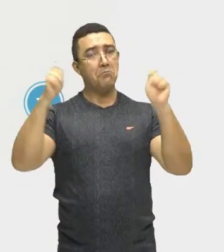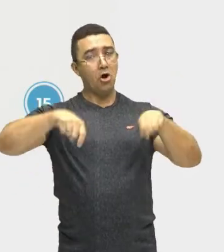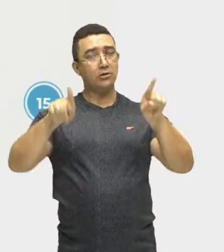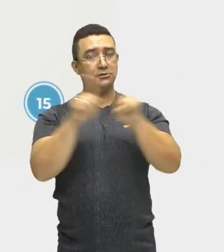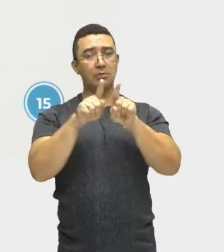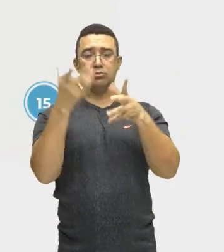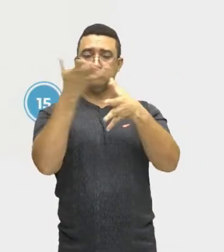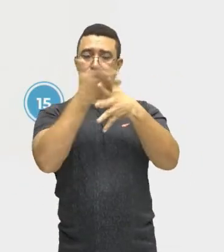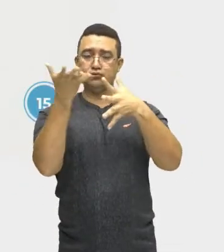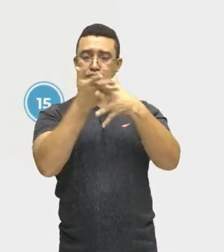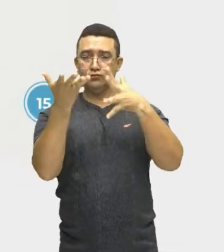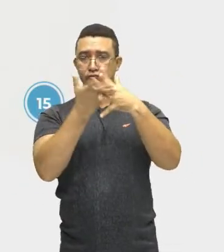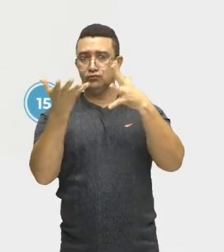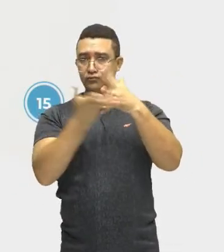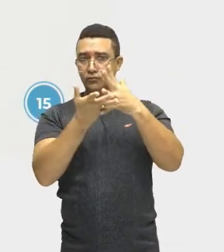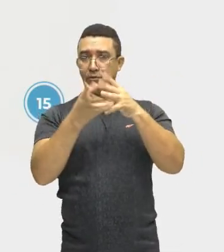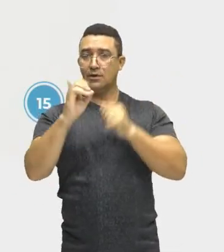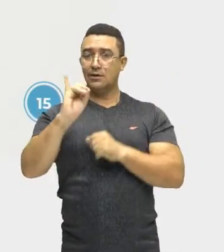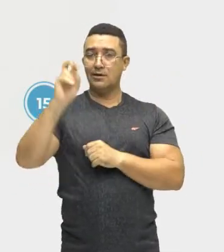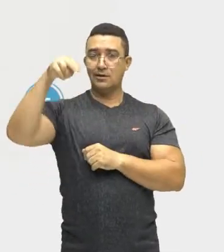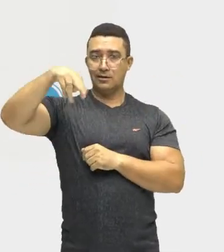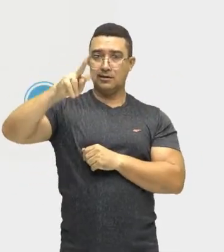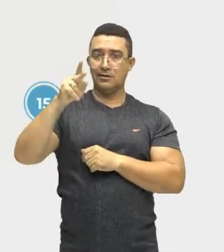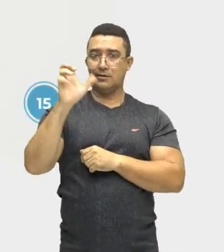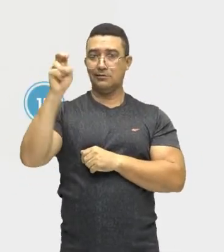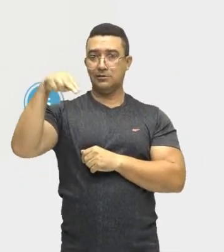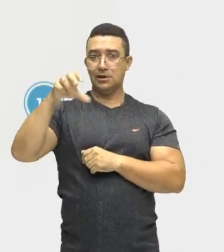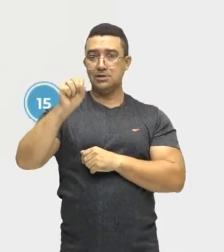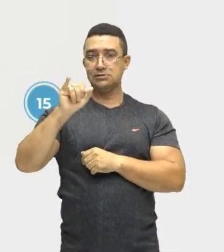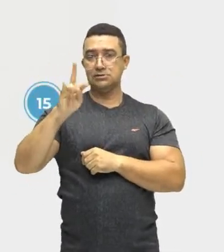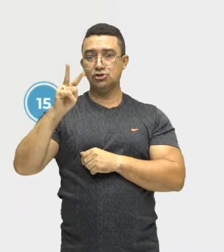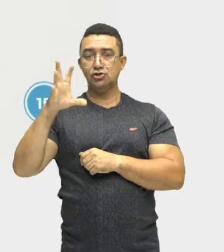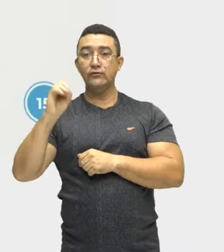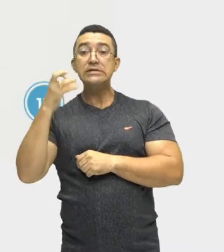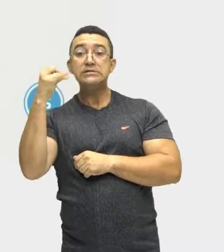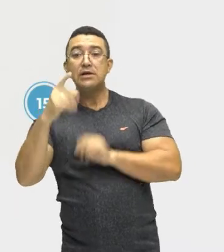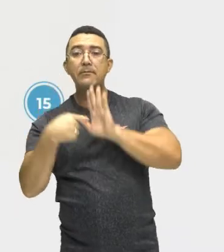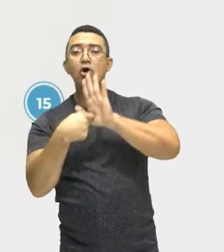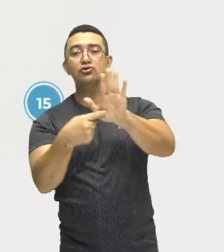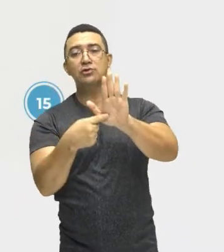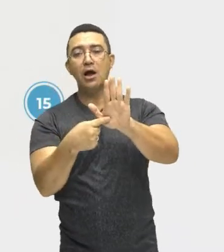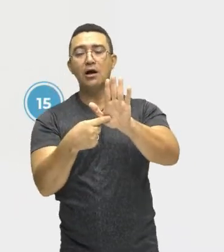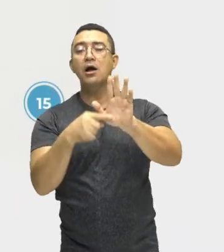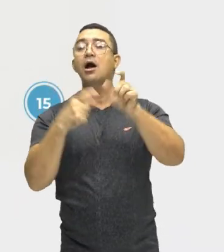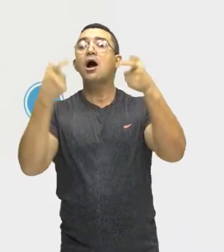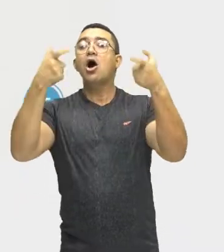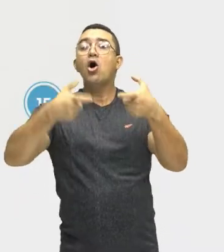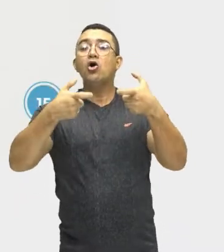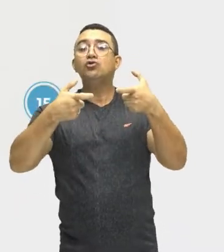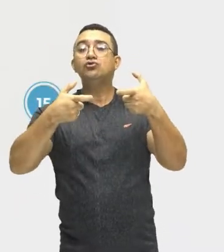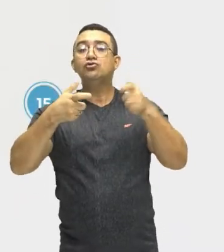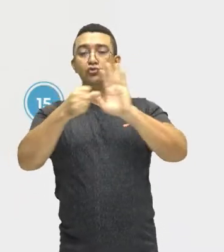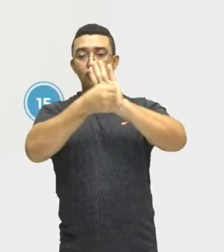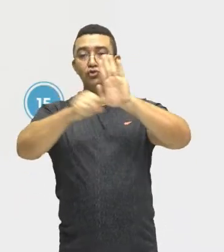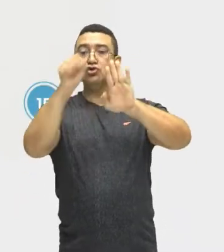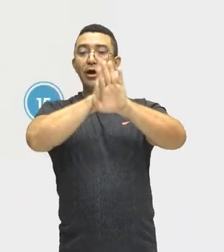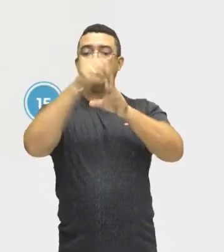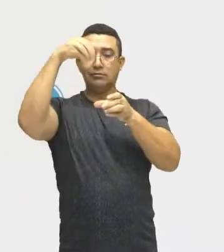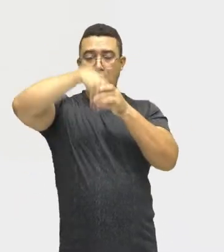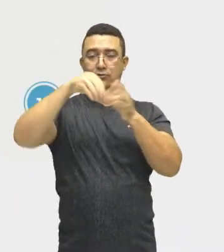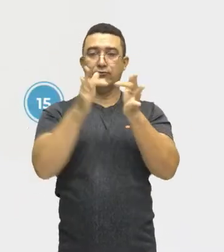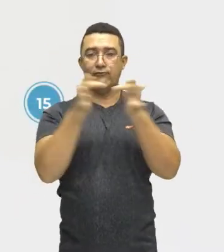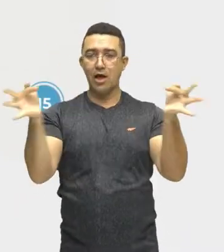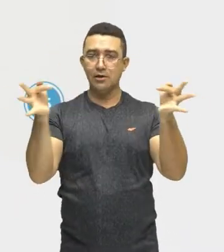como intransitivos quando indicarem a posição do sujeito em dado lugar. Olha só, falei aqui.